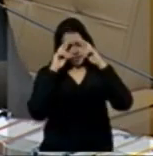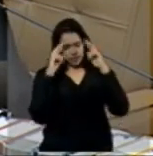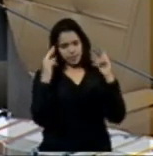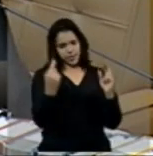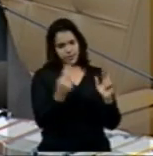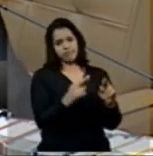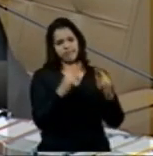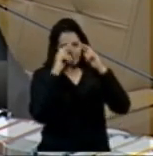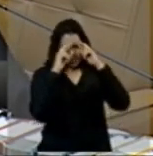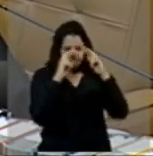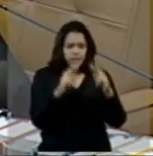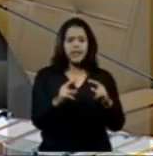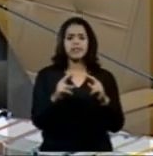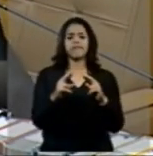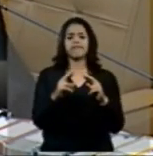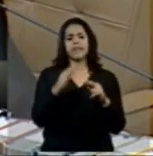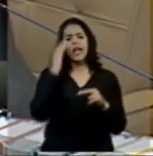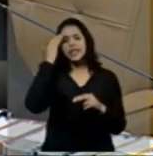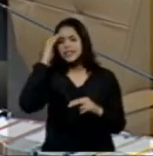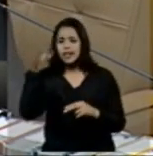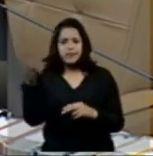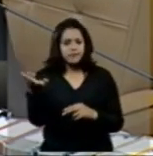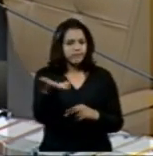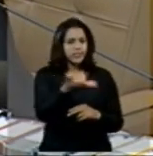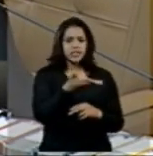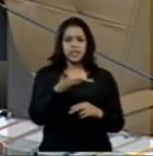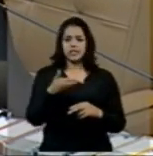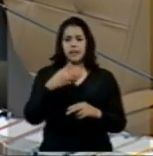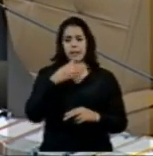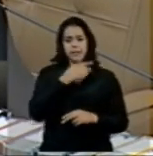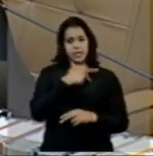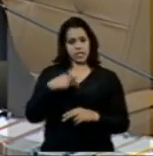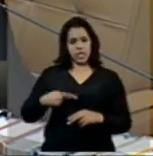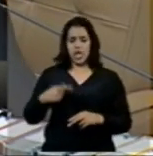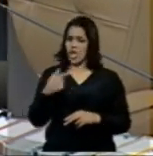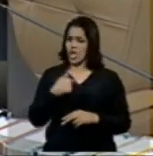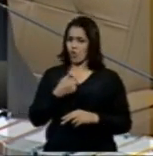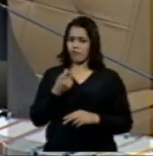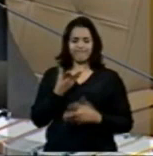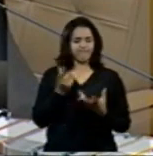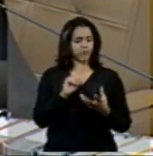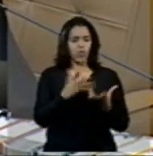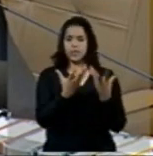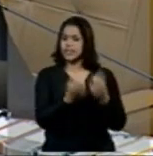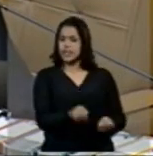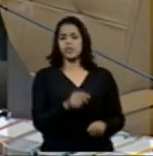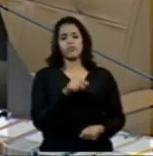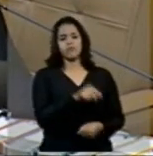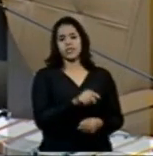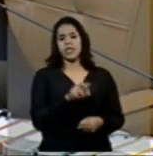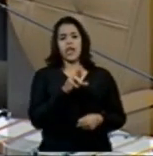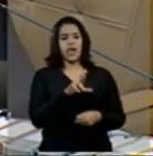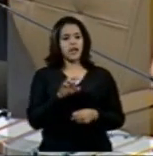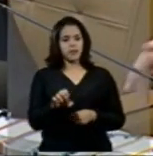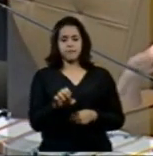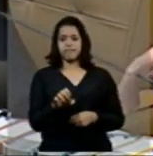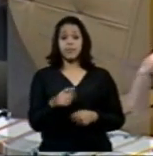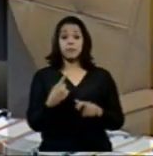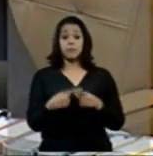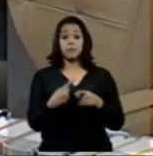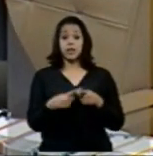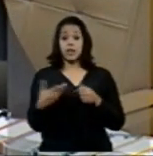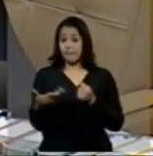respeito às compreensões contrárias, senhora presidente, eu nego provimento ao recurso extraordinário